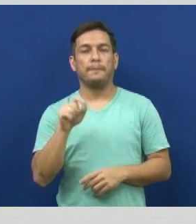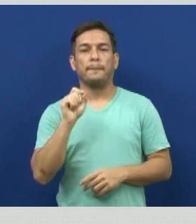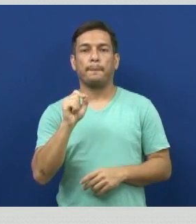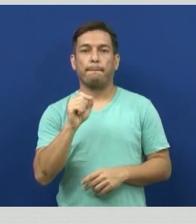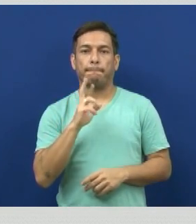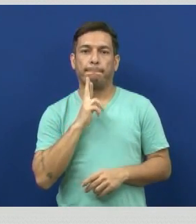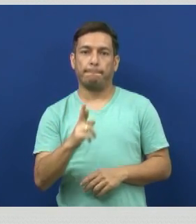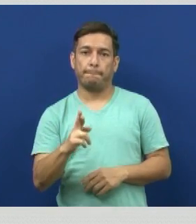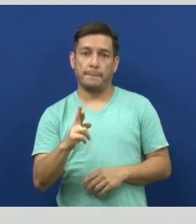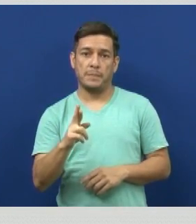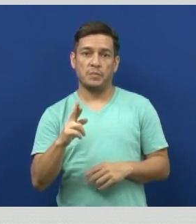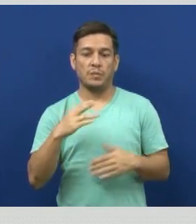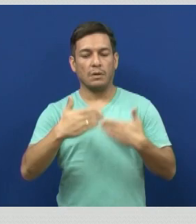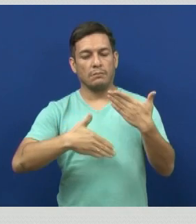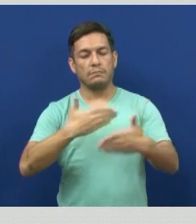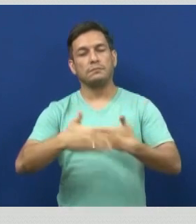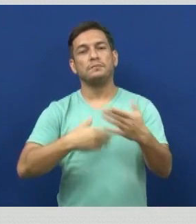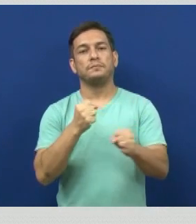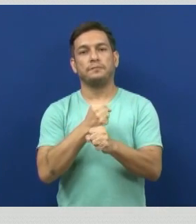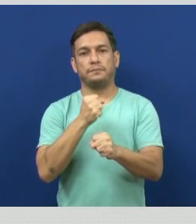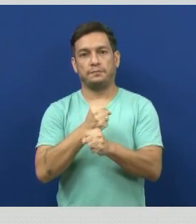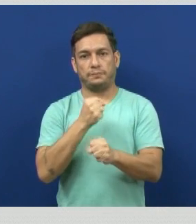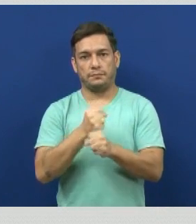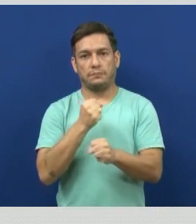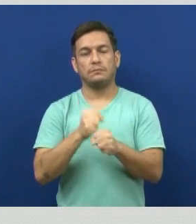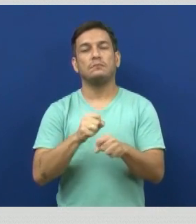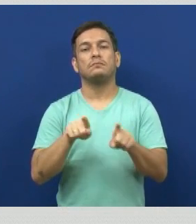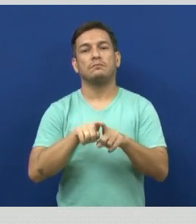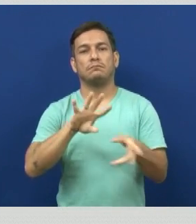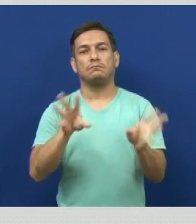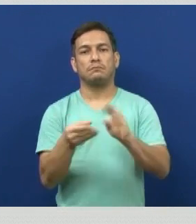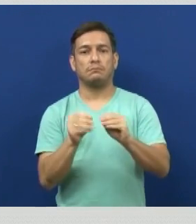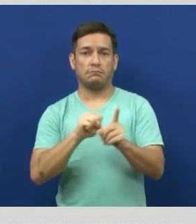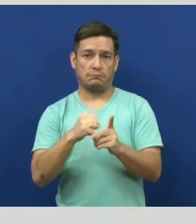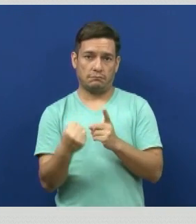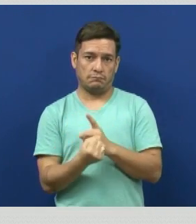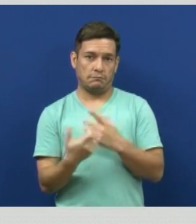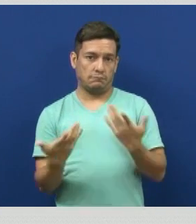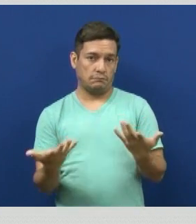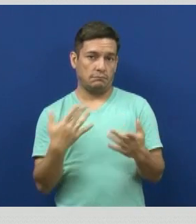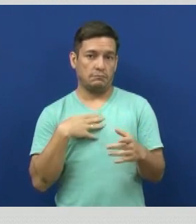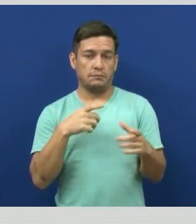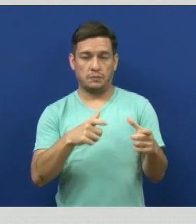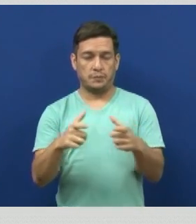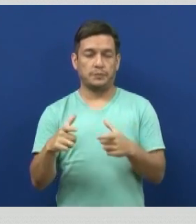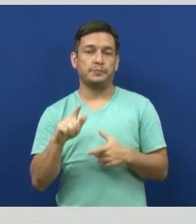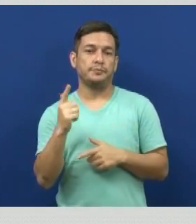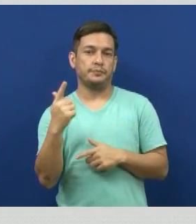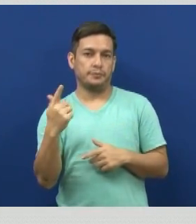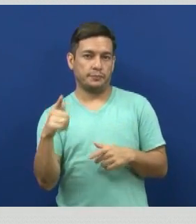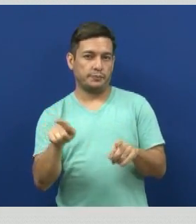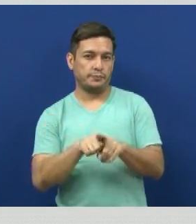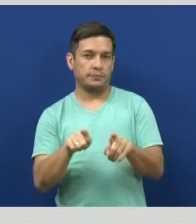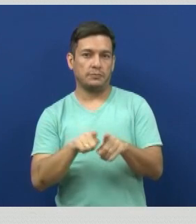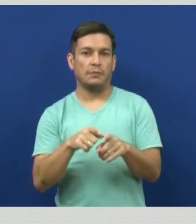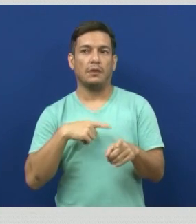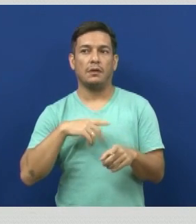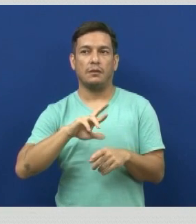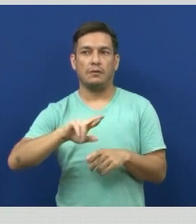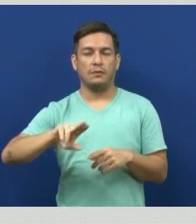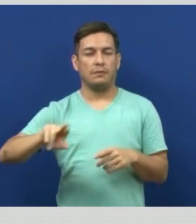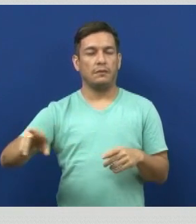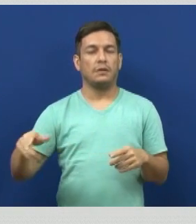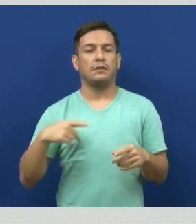e agente do processo de construção e transformação da sociedade. O espaço geográfico se difere do